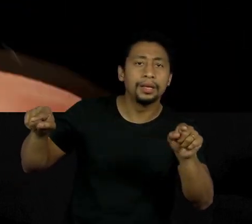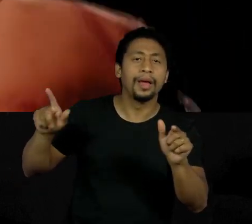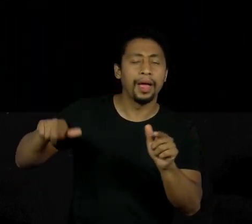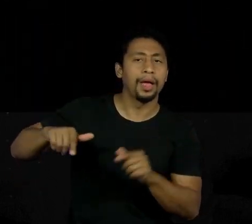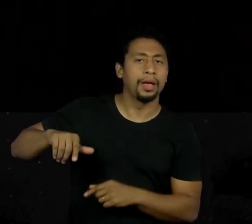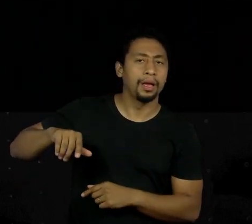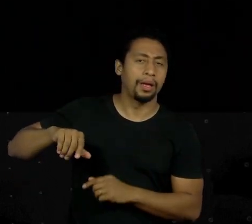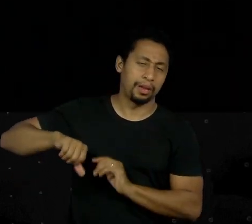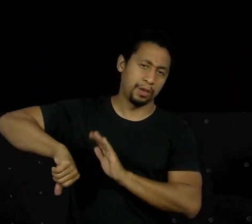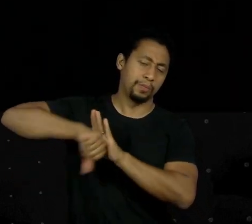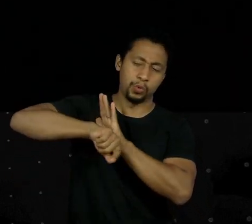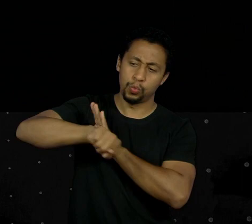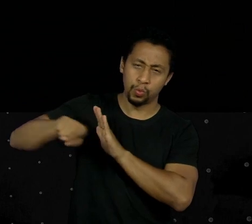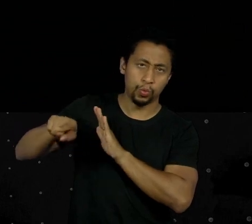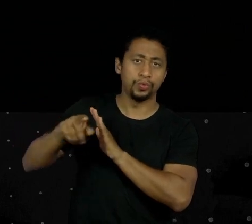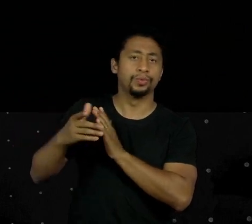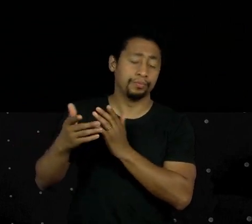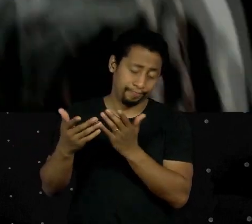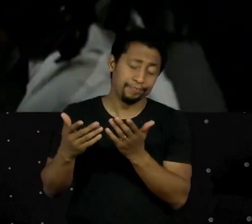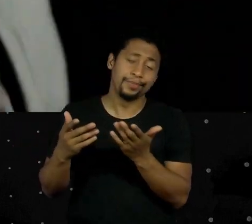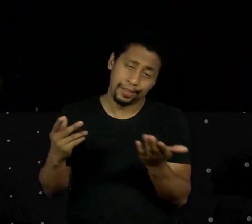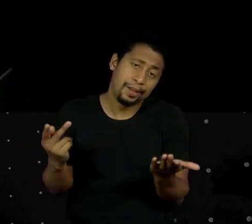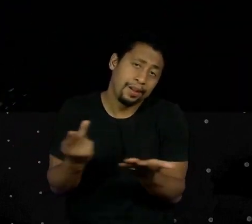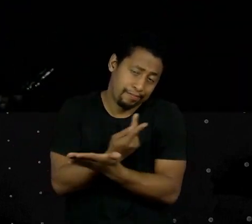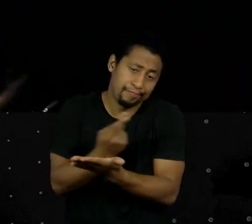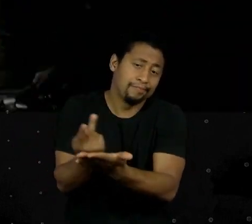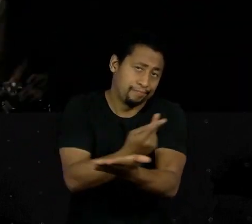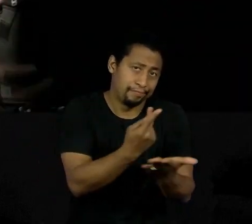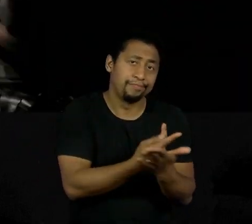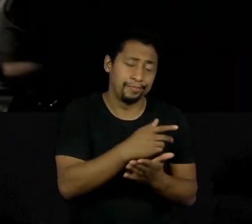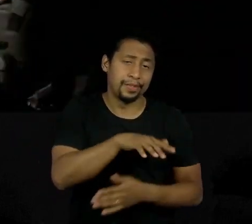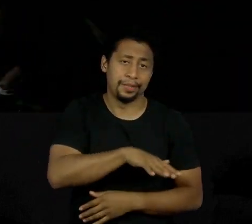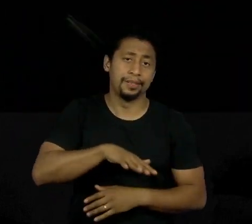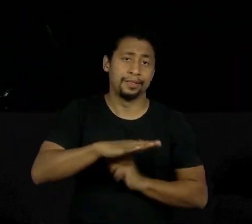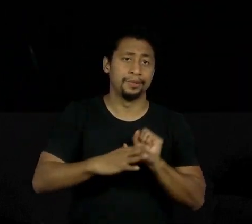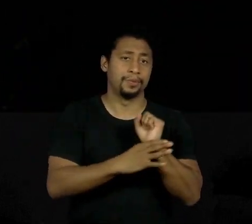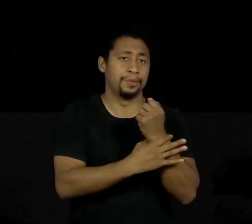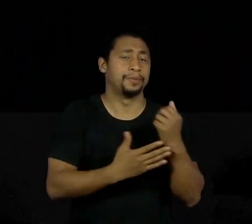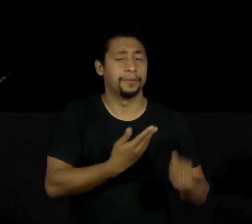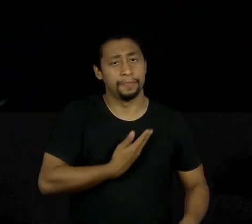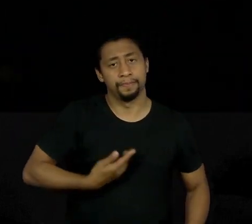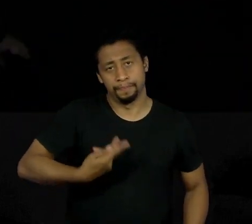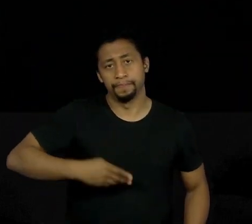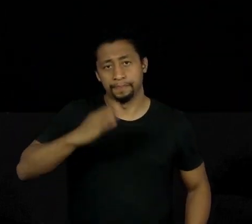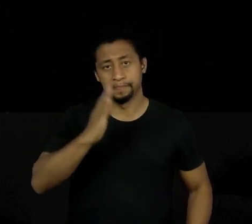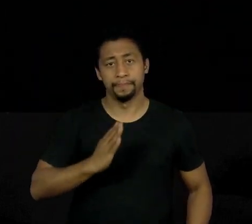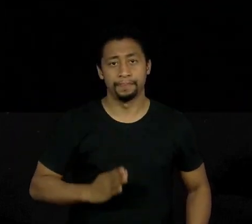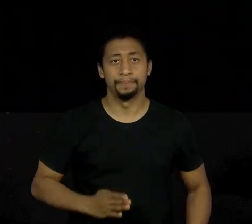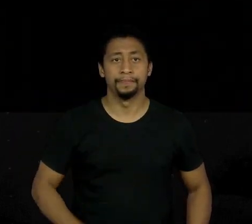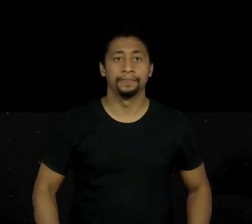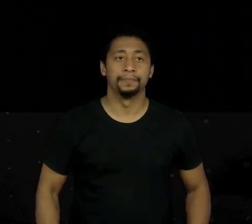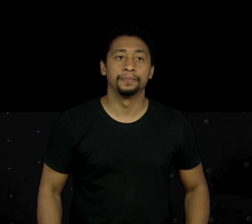inteligência policial, que são áreas muitas vezes negligenciadas em segurança pública no Brasil.